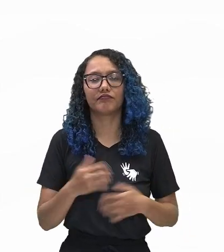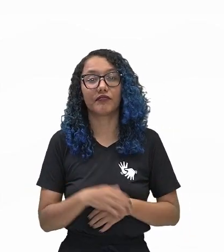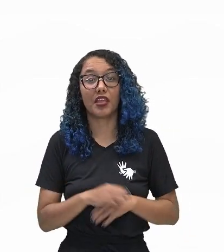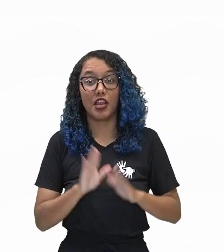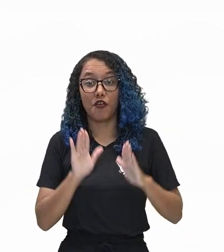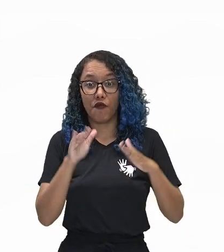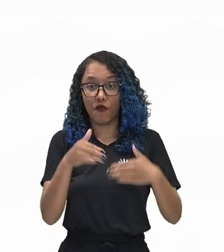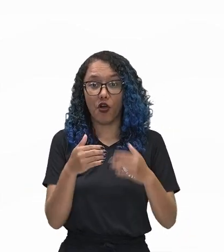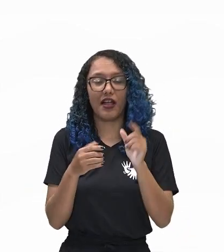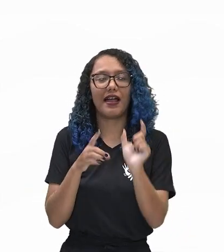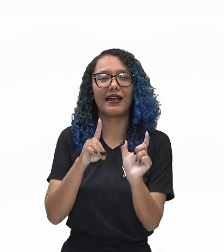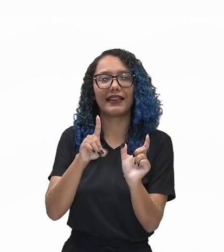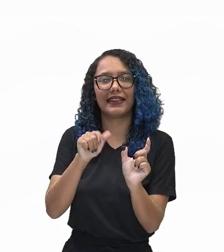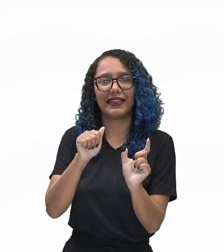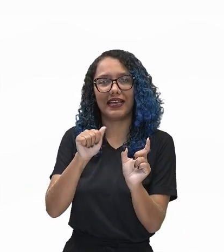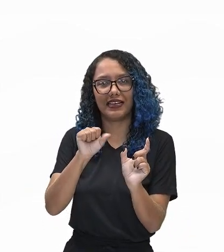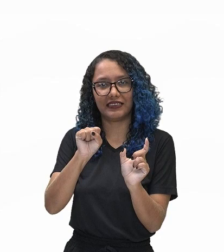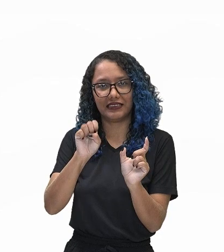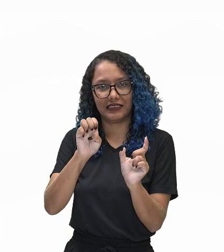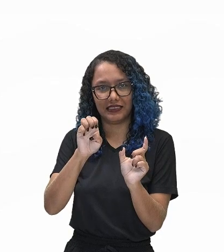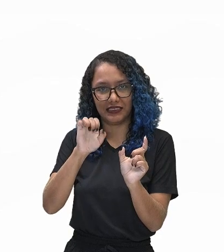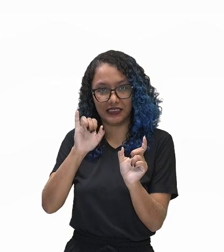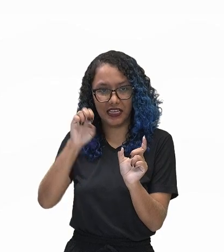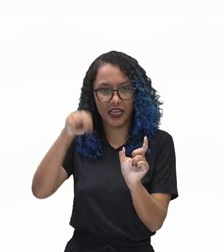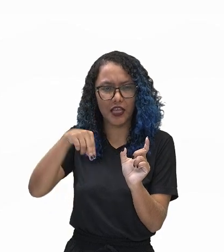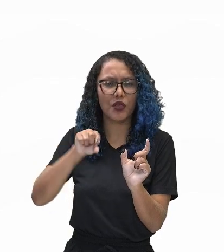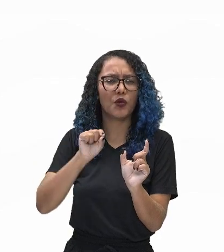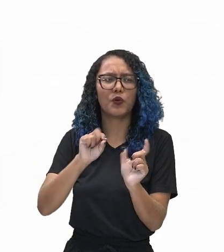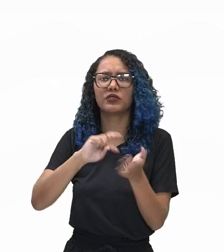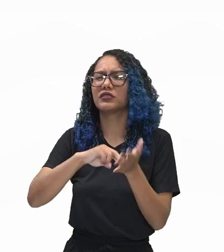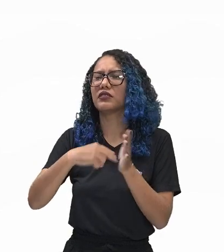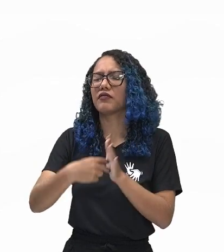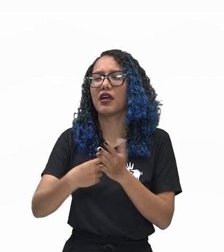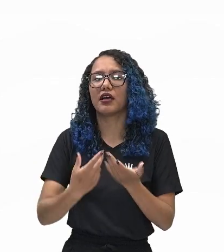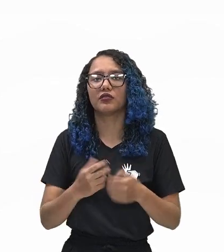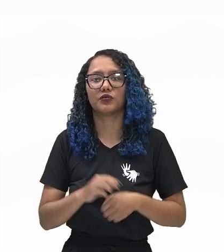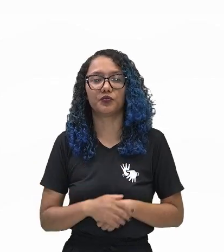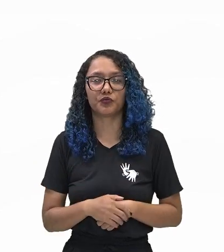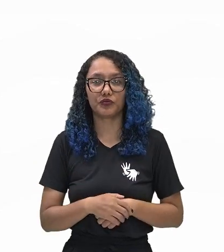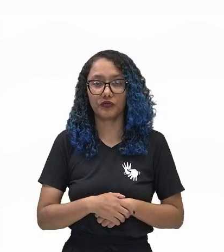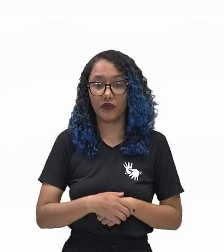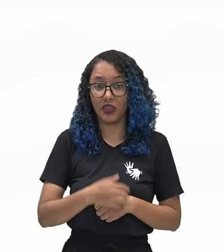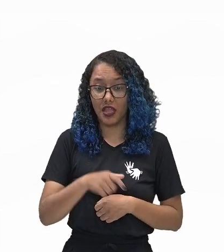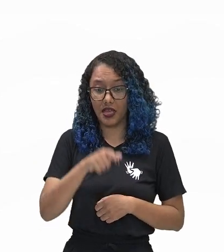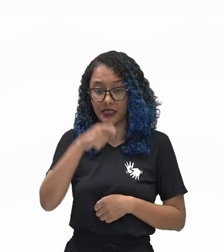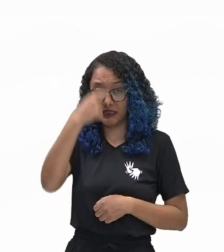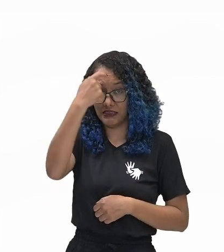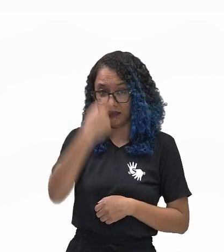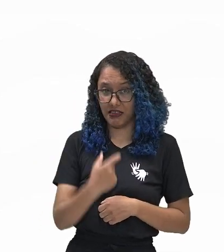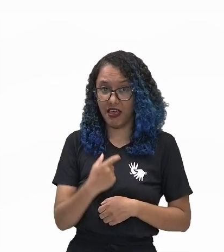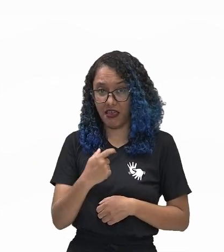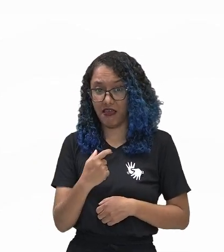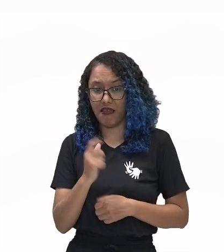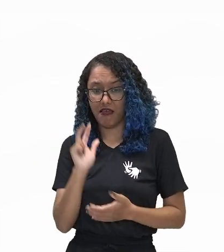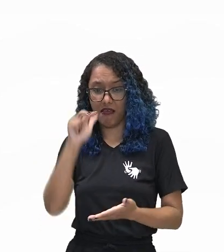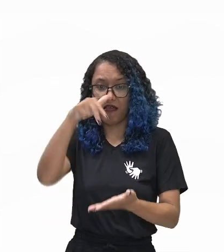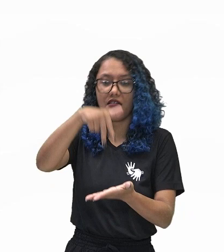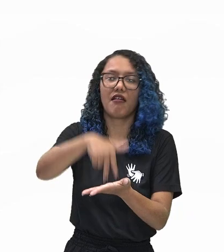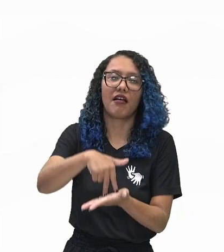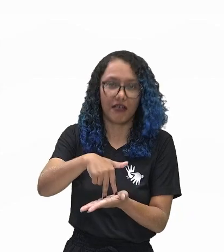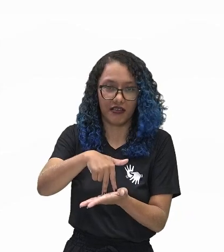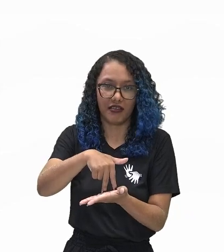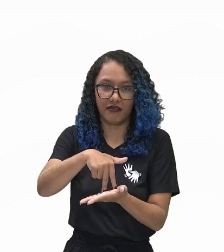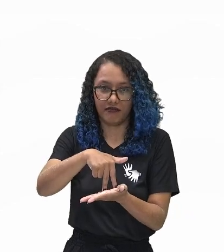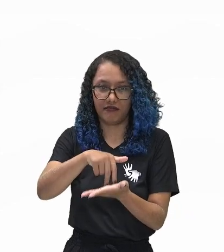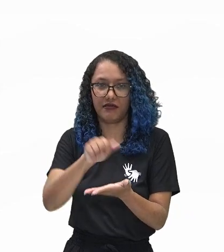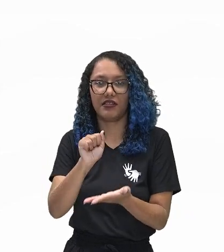bom? Que seria o quê? Do alemão, o ser aí, a ideia da essência, eu estou aí, né? Então a ideia